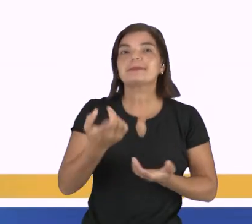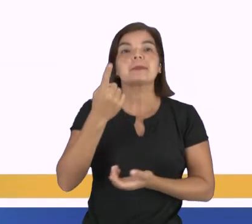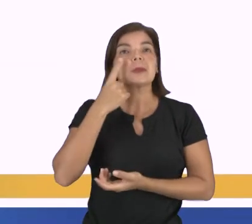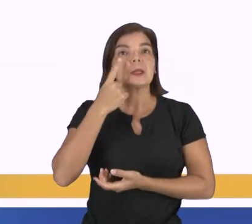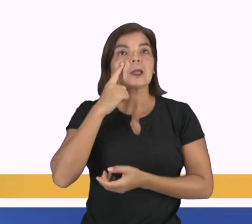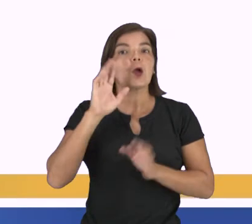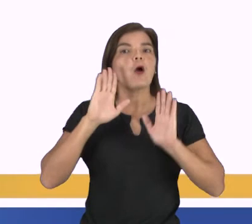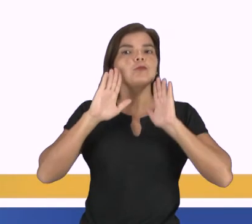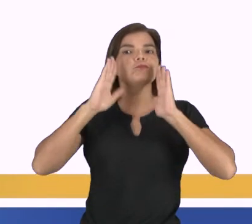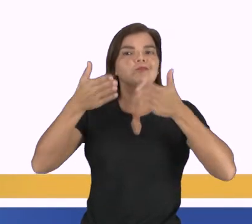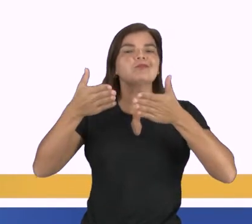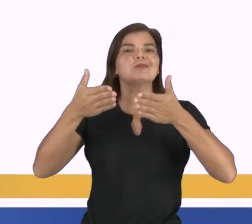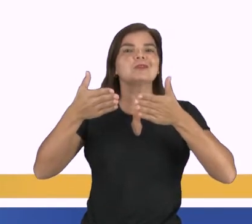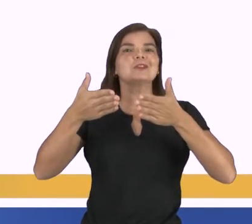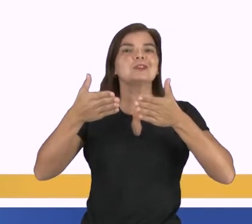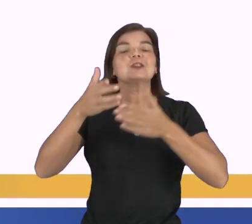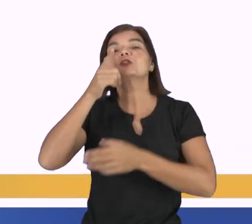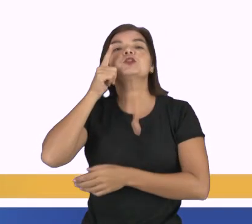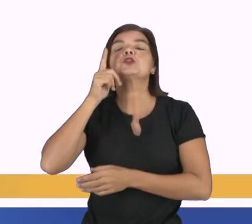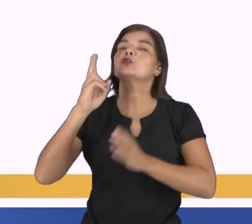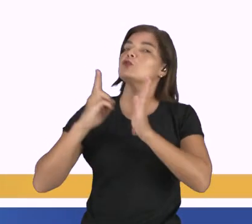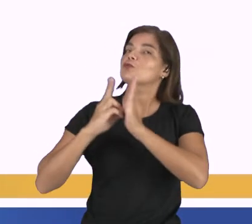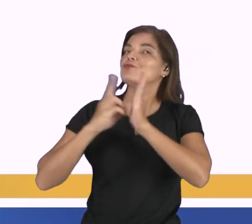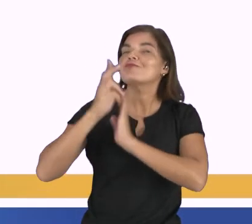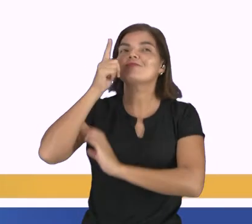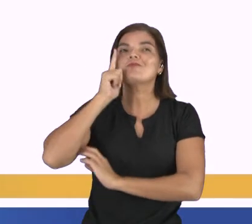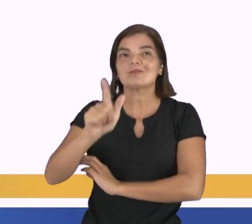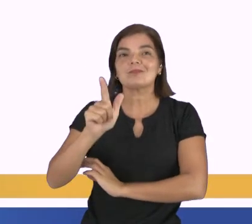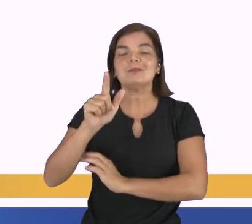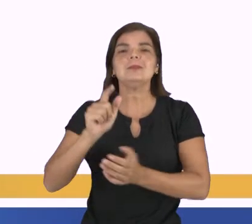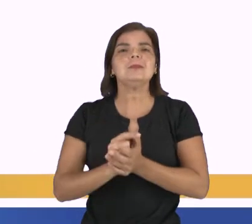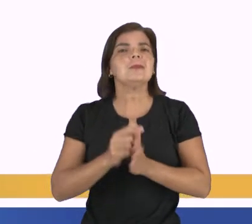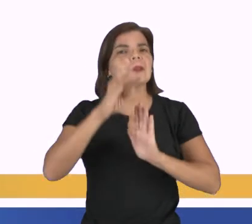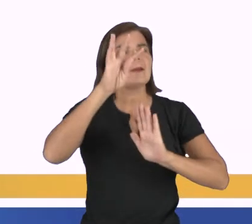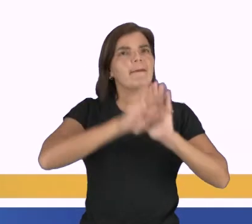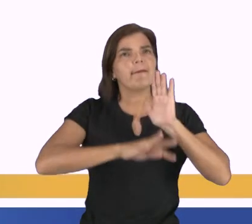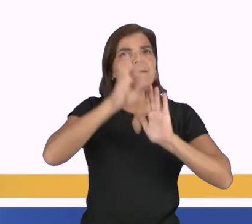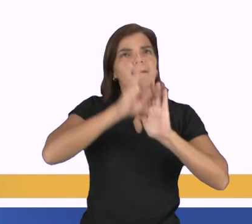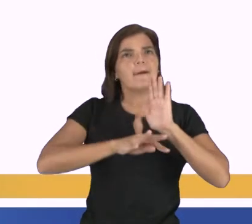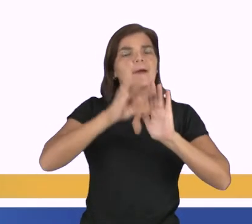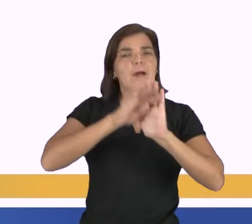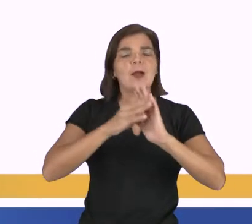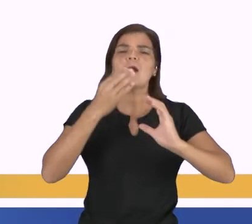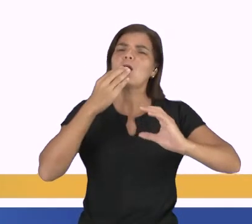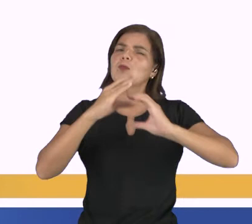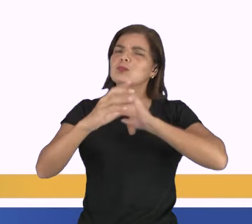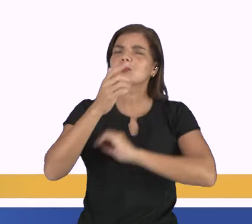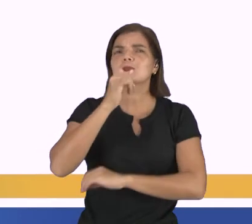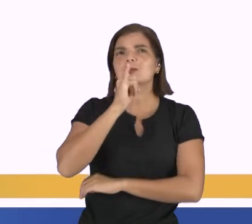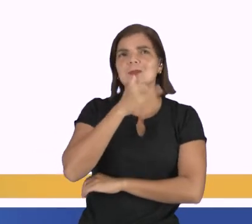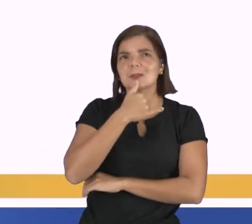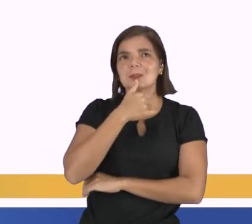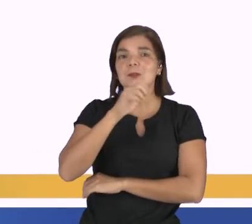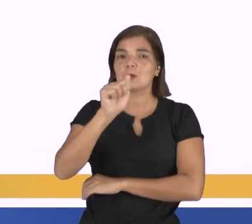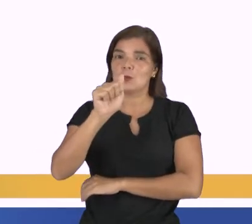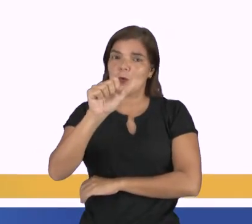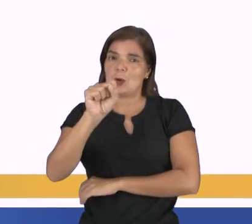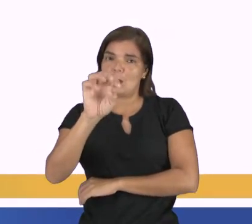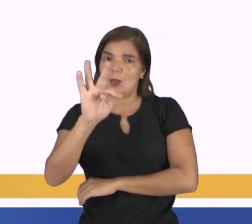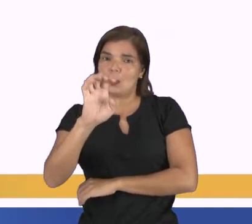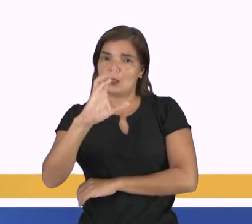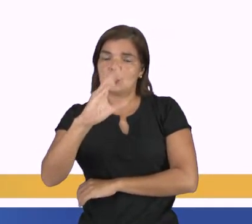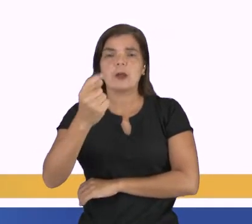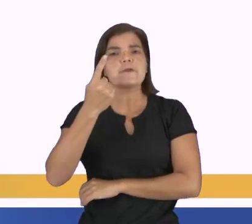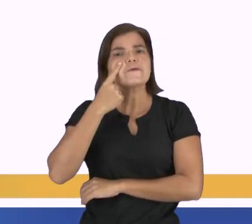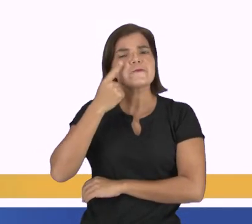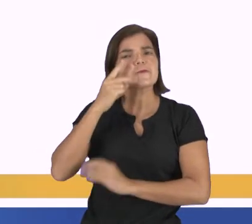gente tem aí a visão de um indígena da conquista, né? Esse texto é um canto triste asteca que revela a